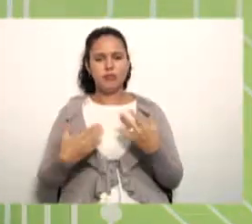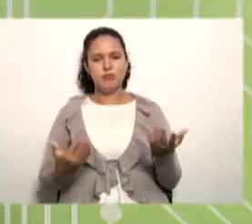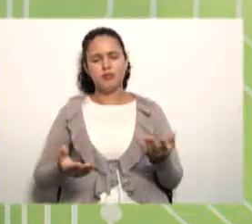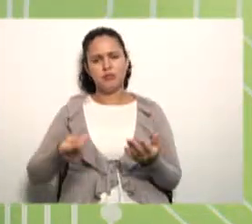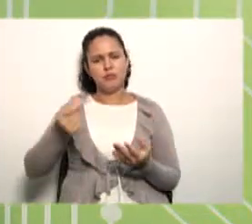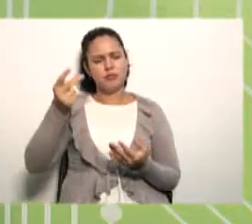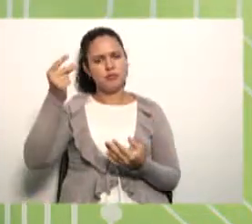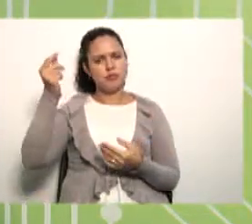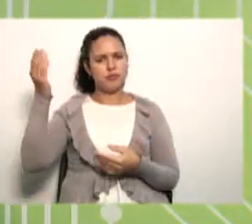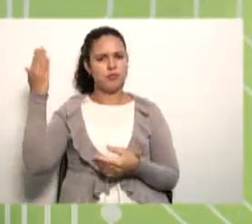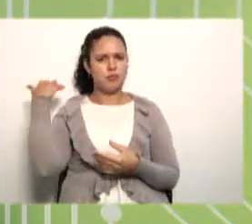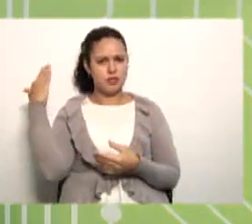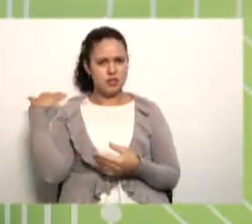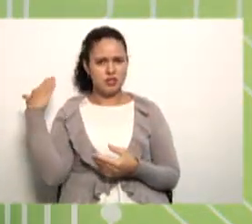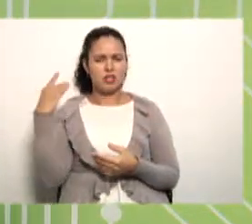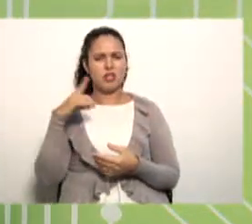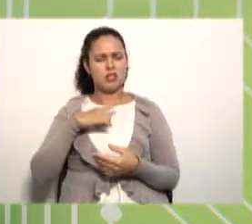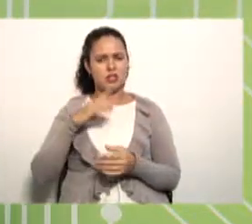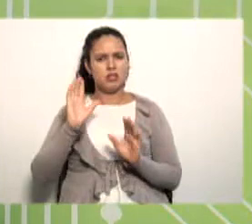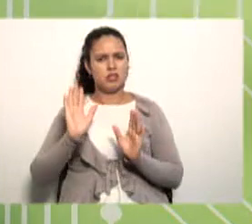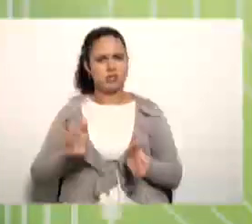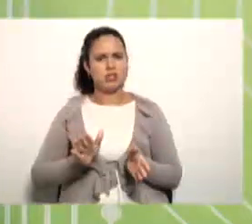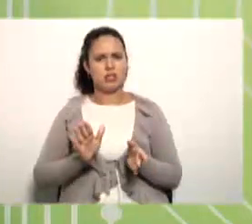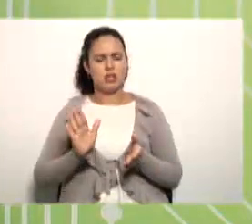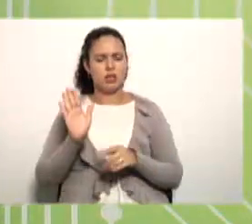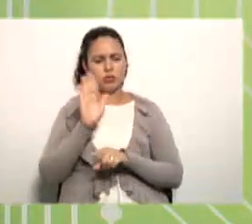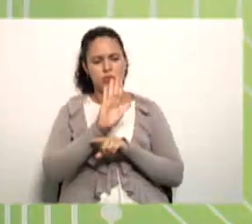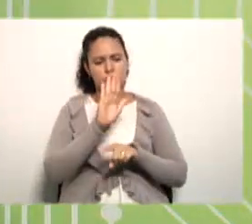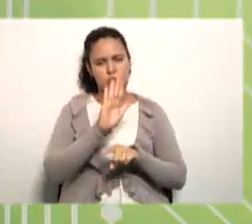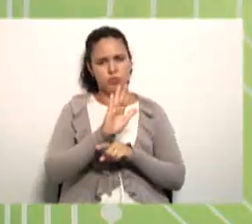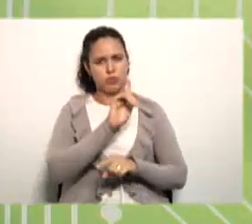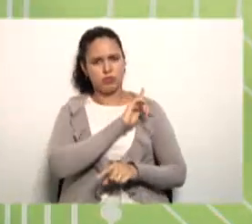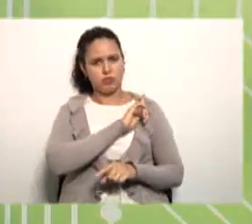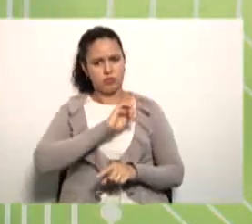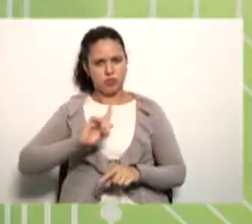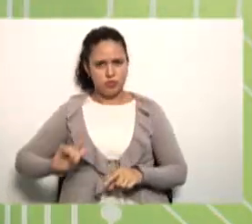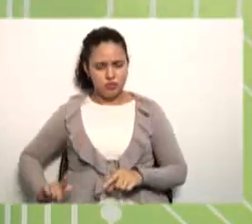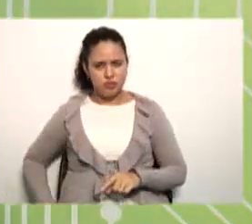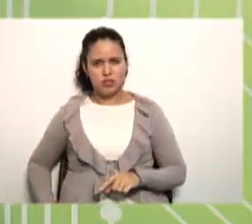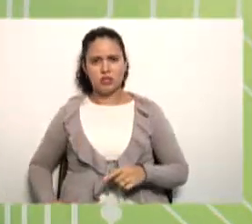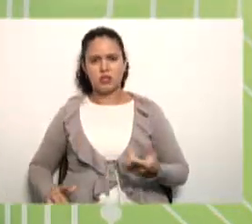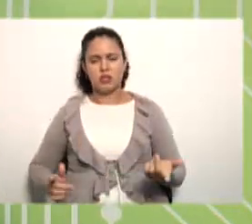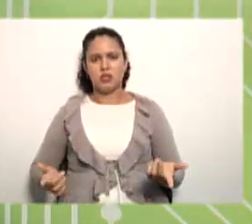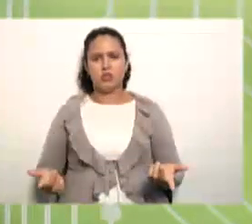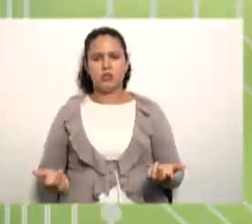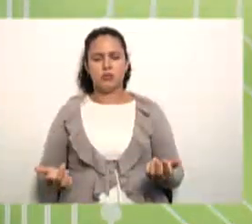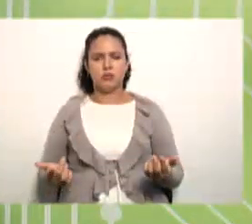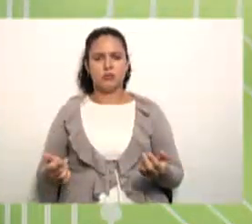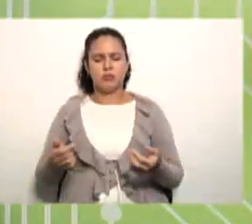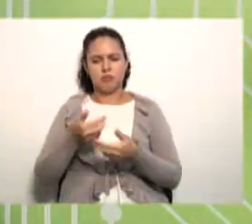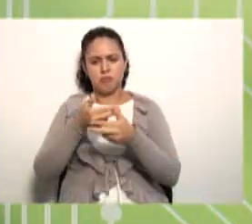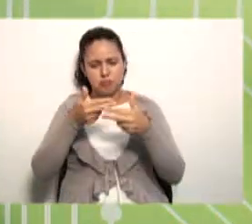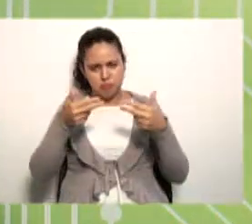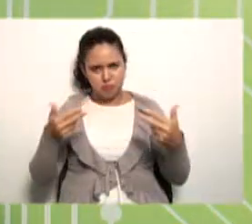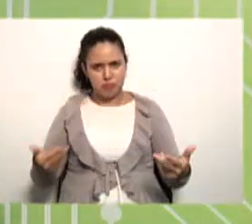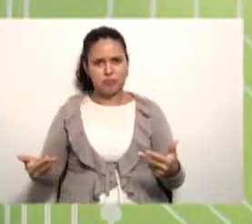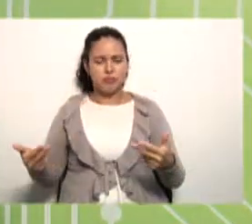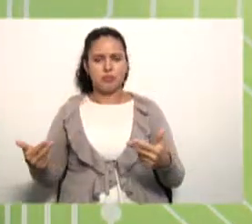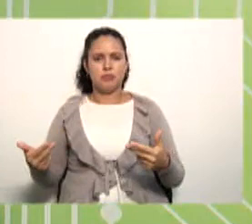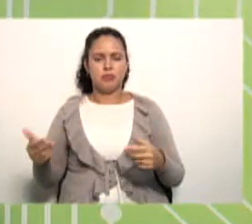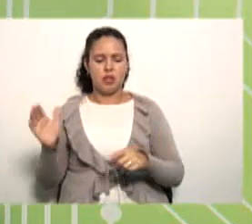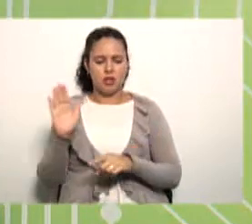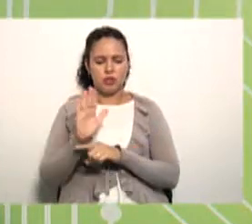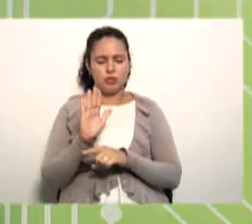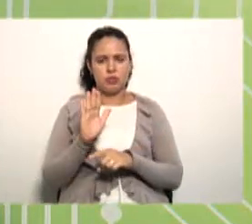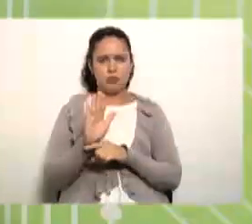pessoas, mas eles eram bastante fragmentados. Nós tínhamos, por exemplo, Vale Gás, onde as pessoas tinham acesso a um botijão de gás por mês.